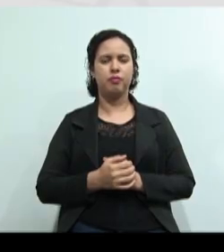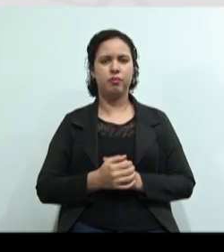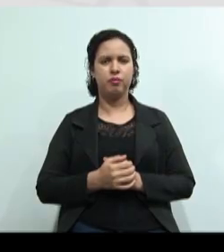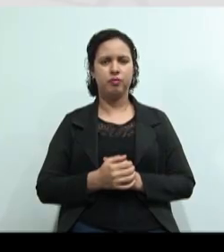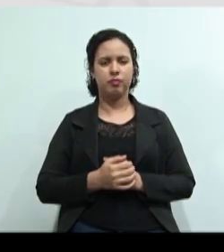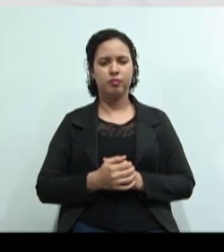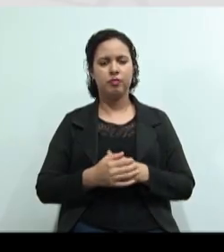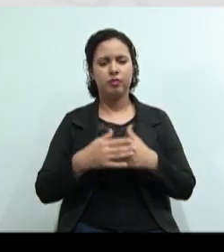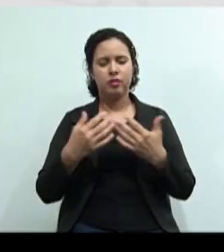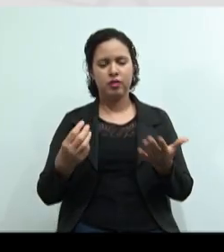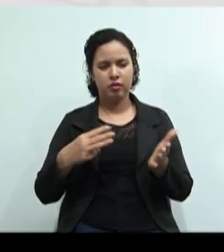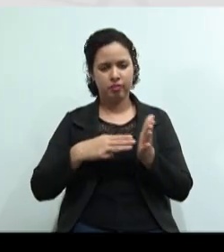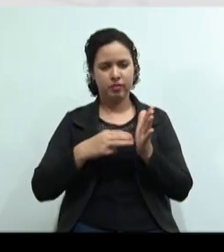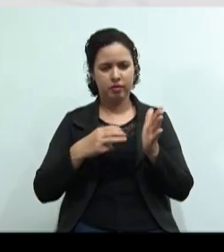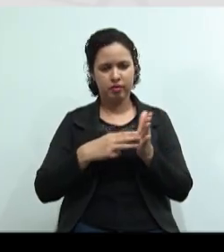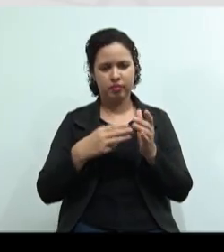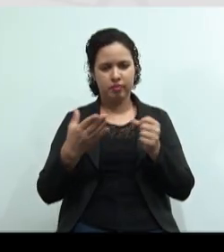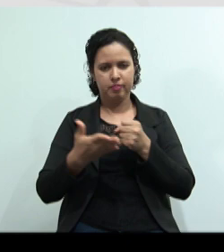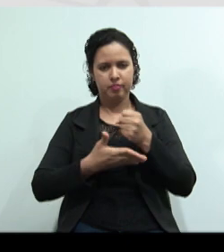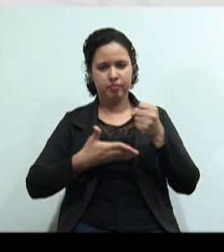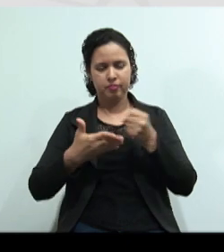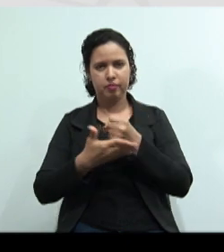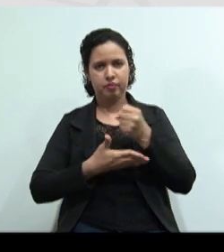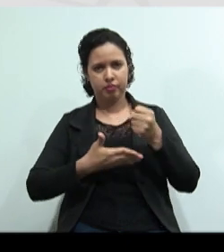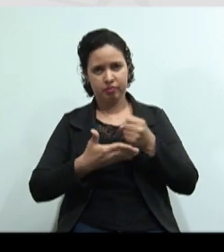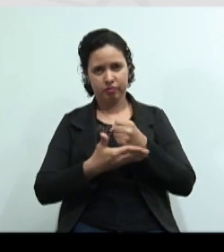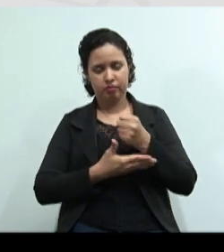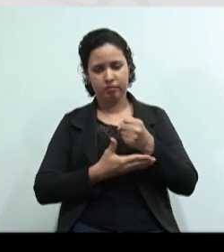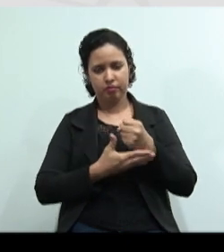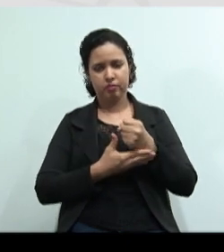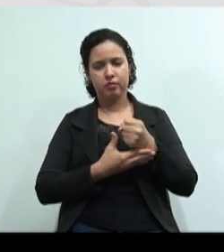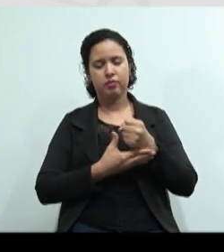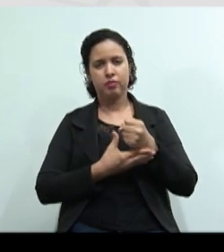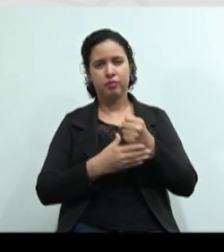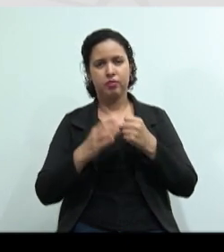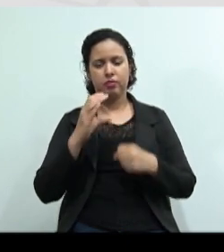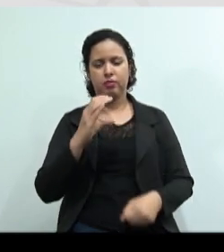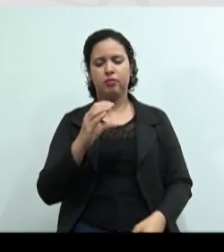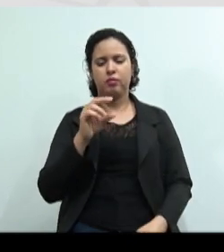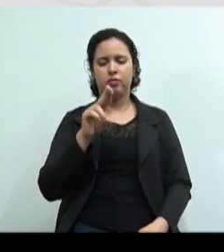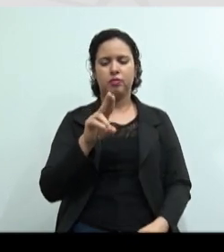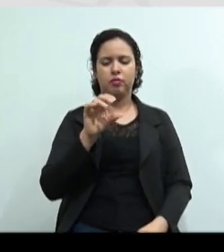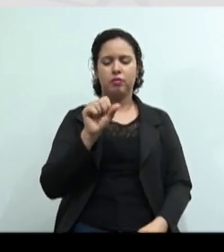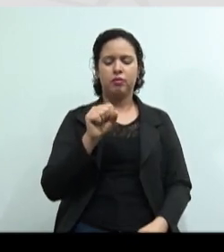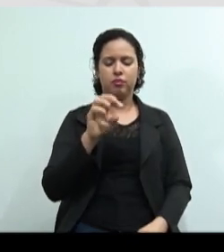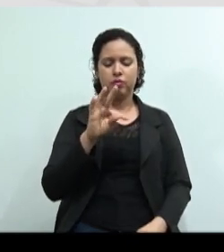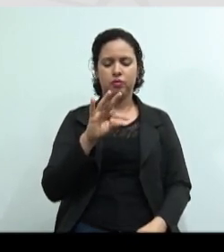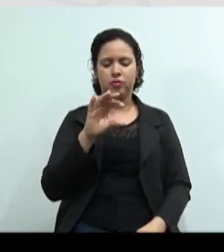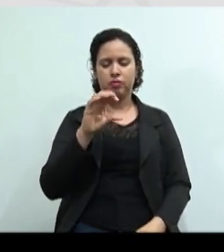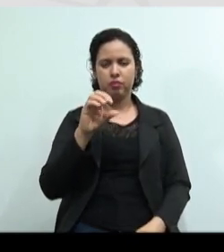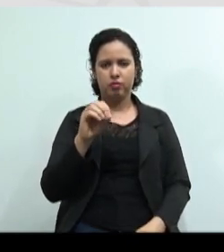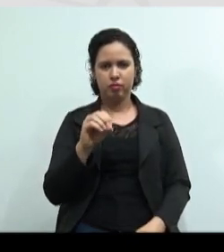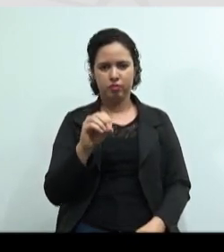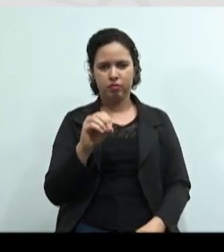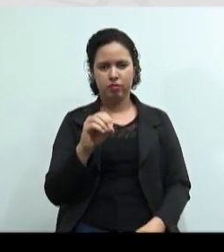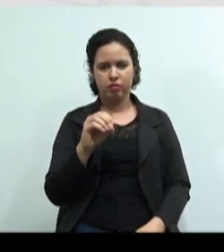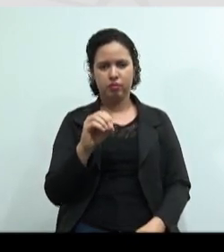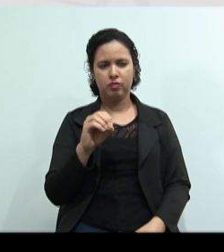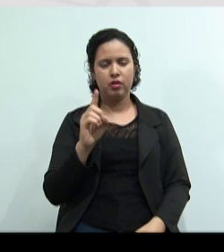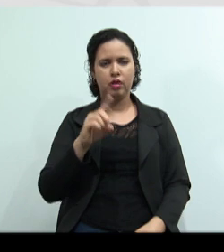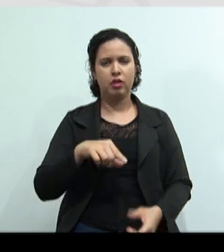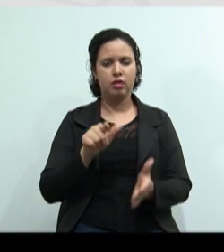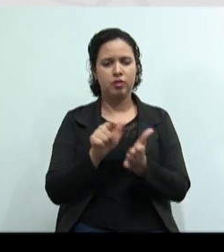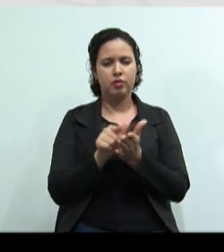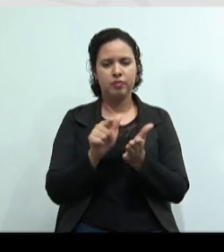agora método baseado nos custos. Nesse método, os custos exercem o papel fundamental na tomada de decisão